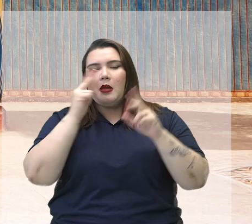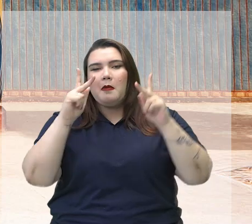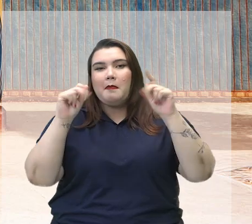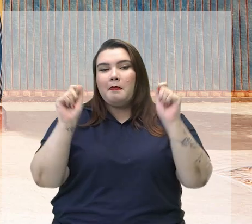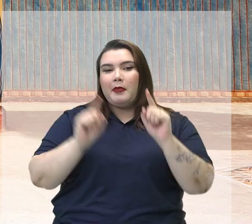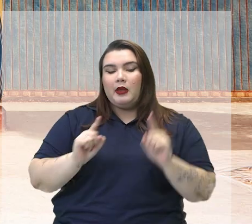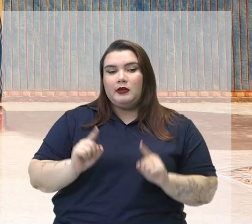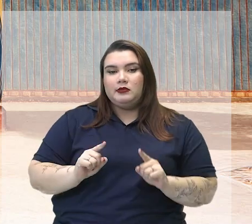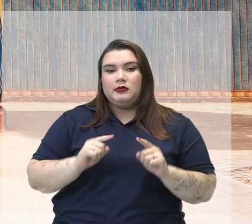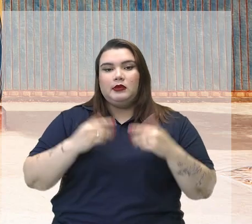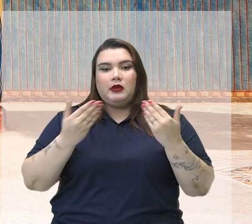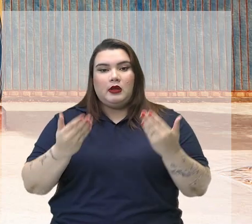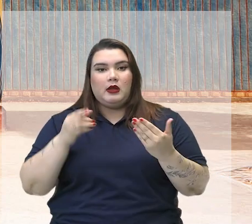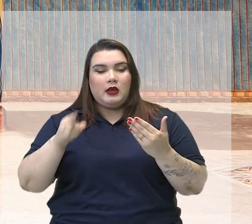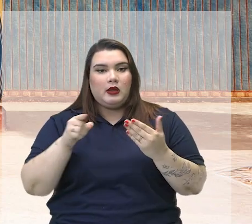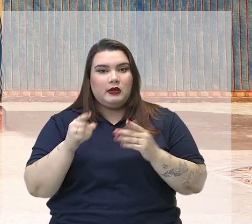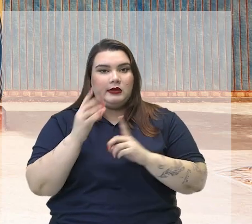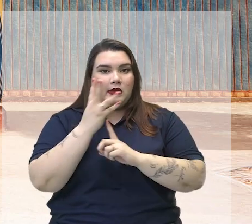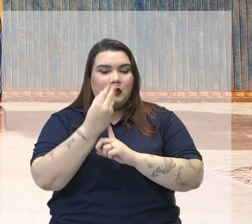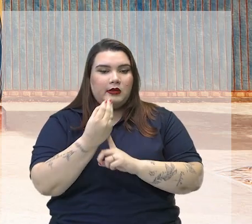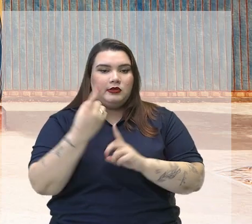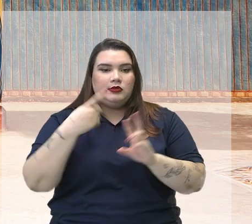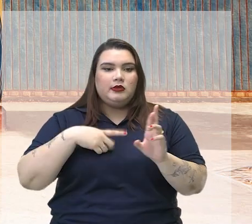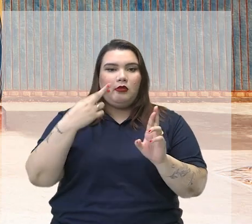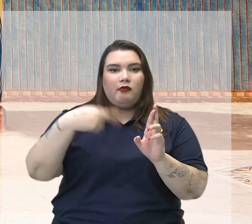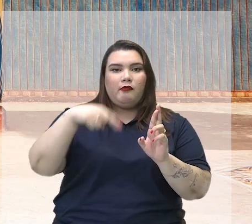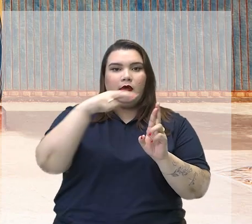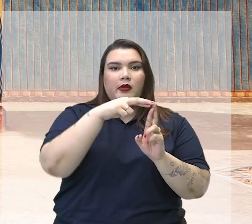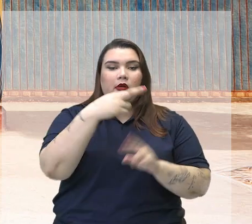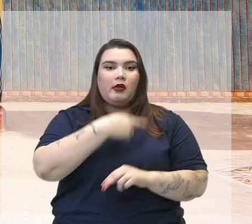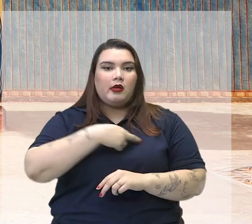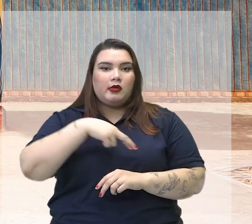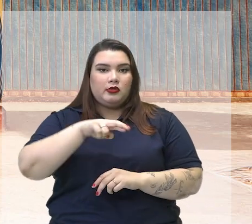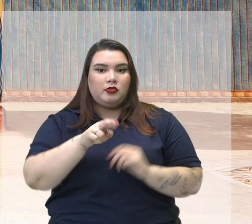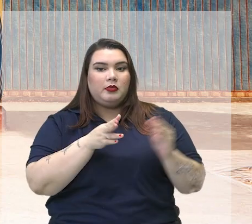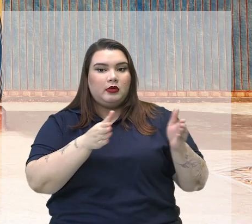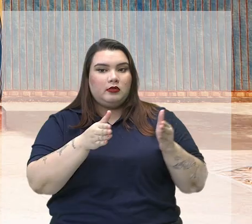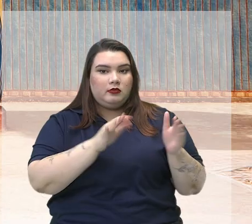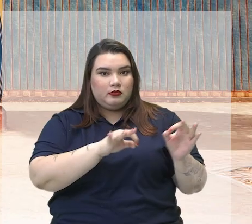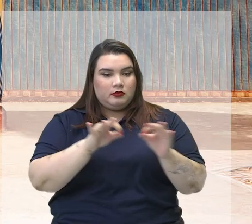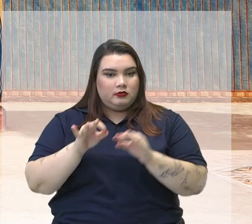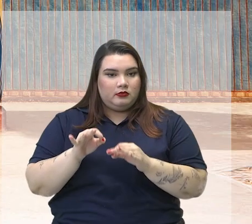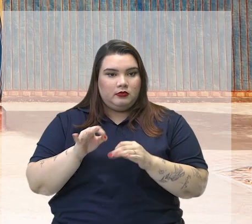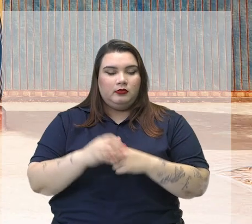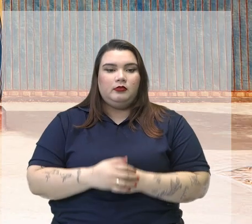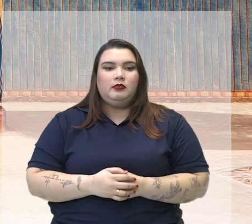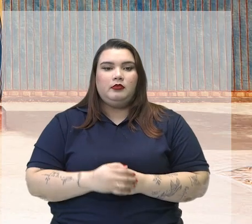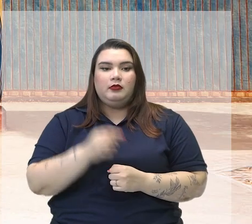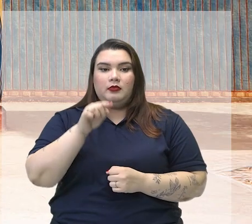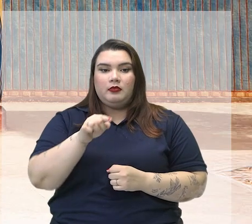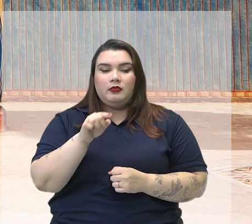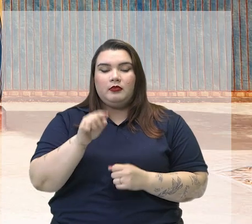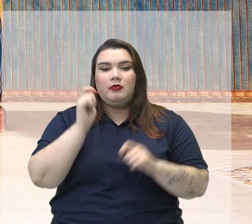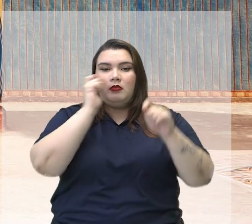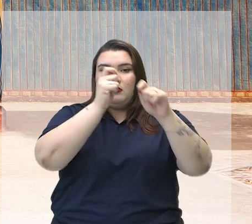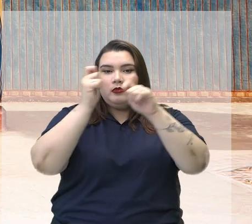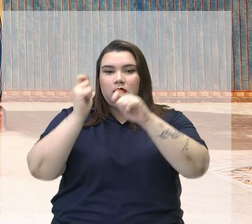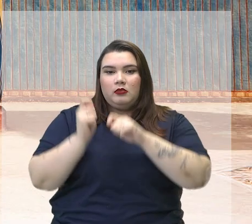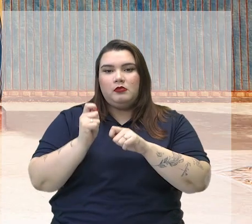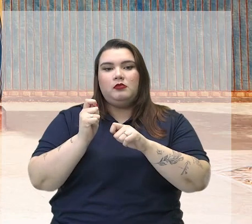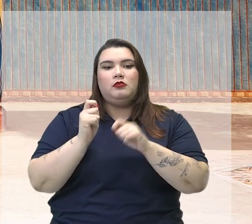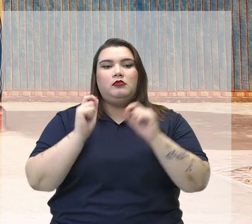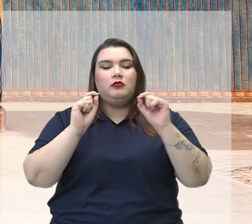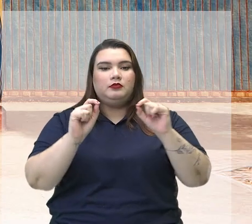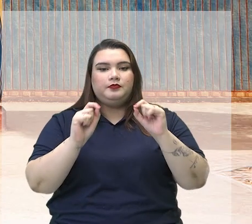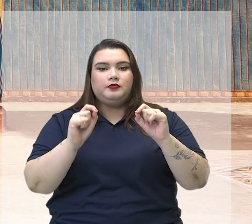nesse período a arte era voltada para a religiosidade, certo? E essa escultura, dava um ar